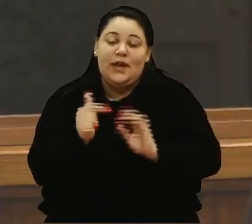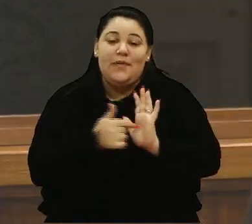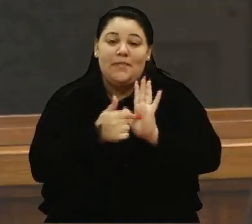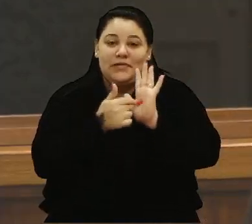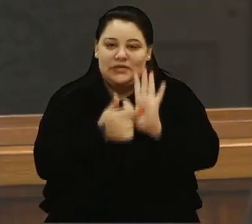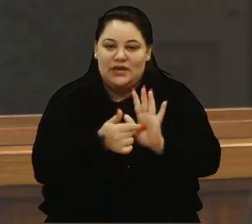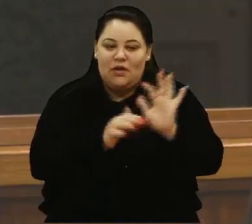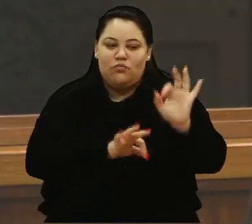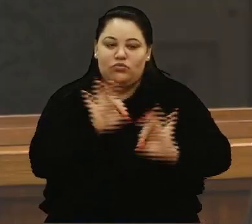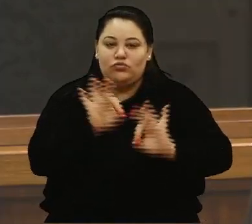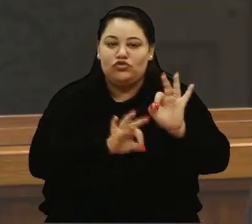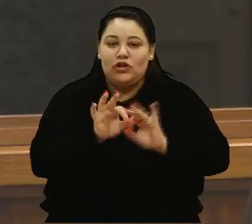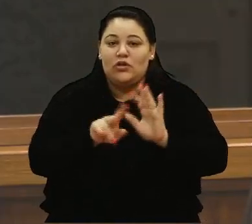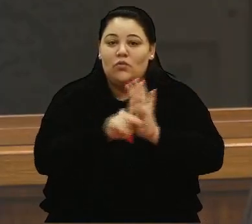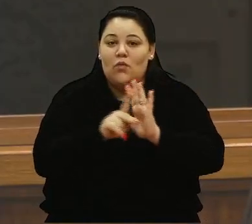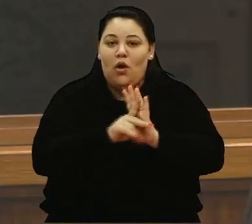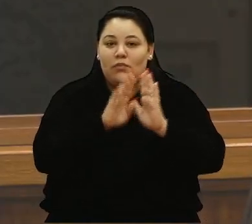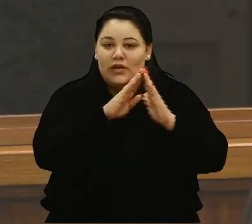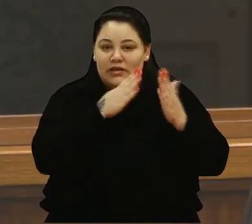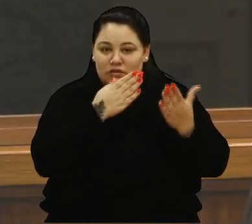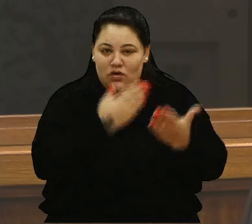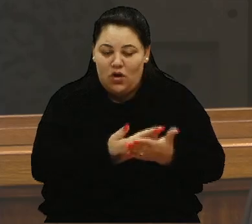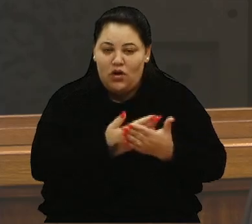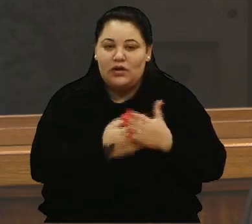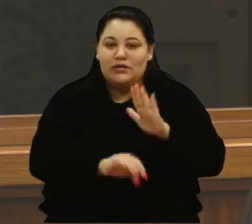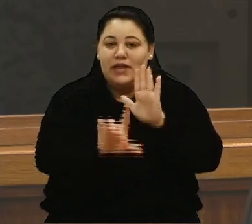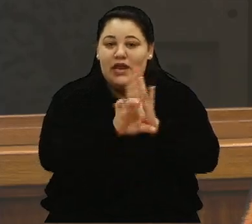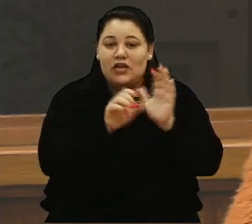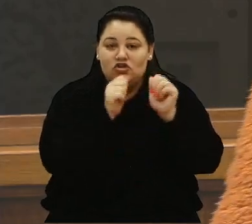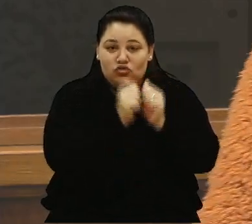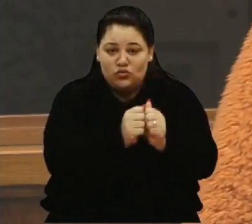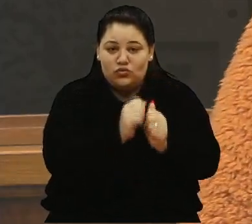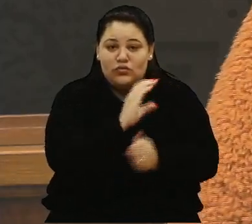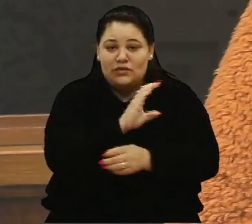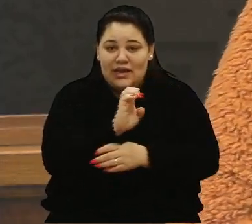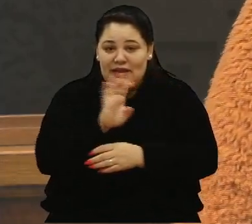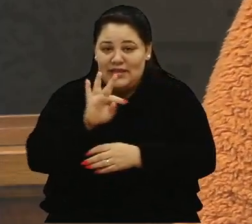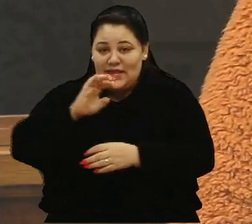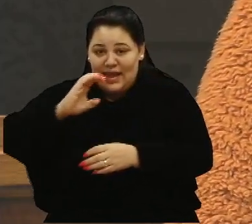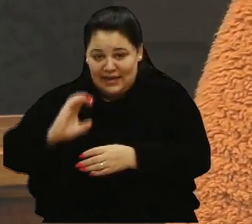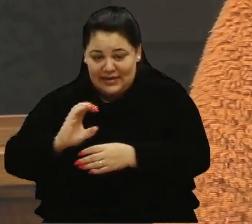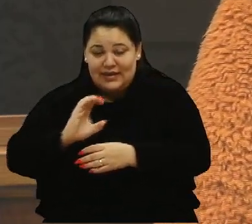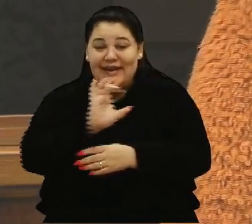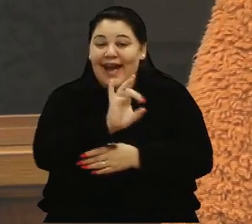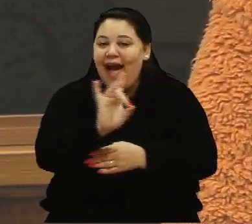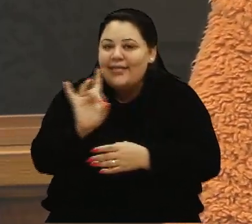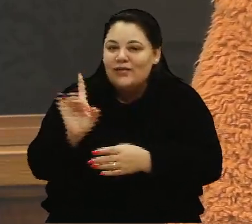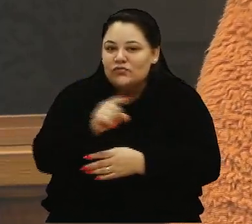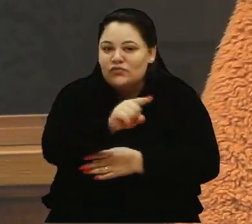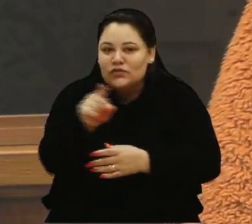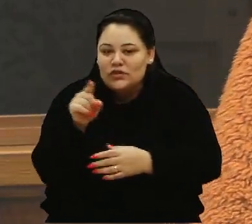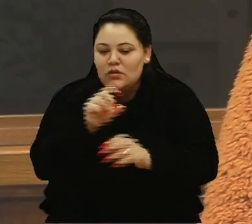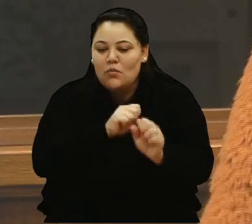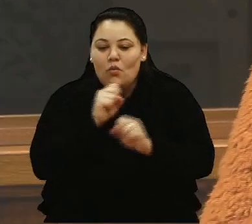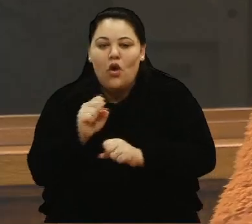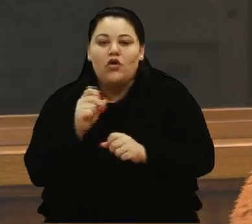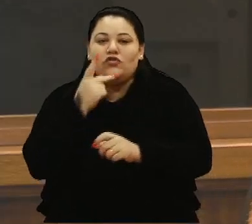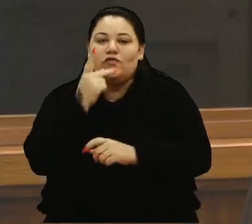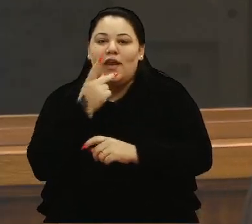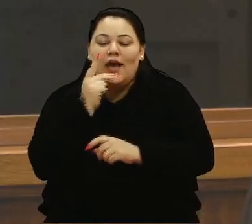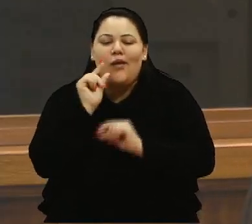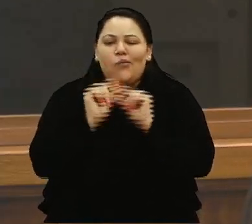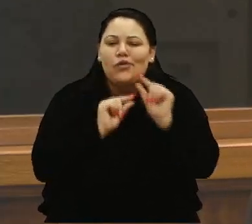para um projeto da escola, do Legislativo, junto com o CETEC, onde cada uma de nós vai poder falar um pouquinho,